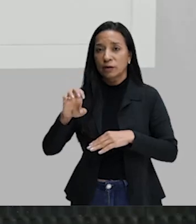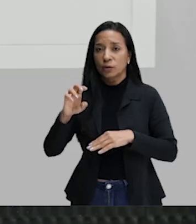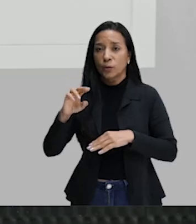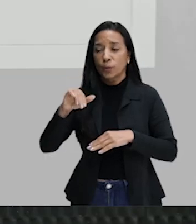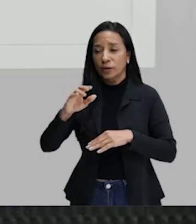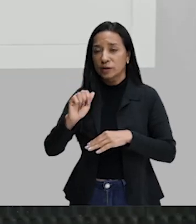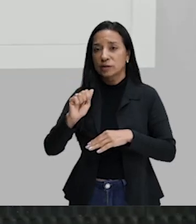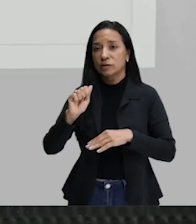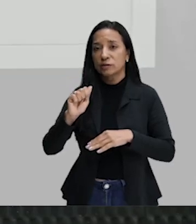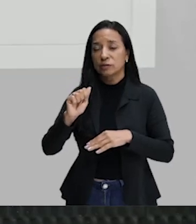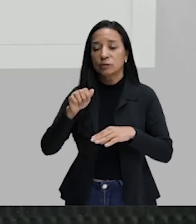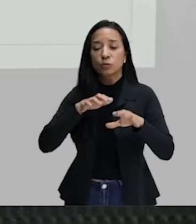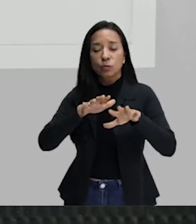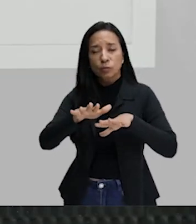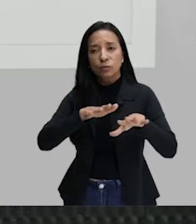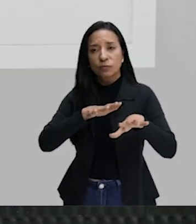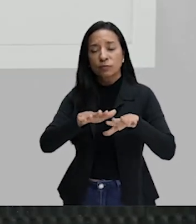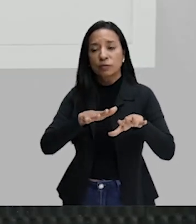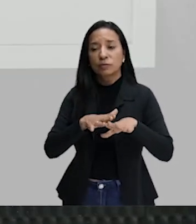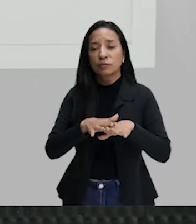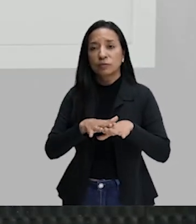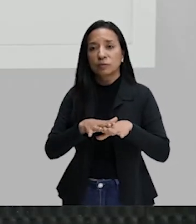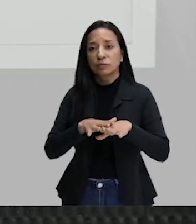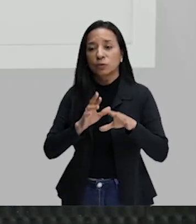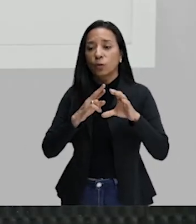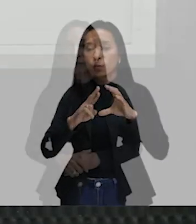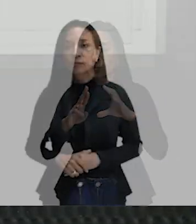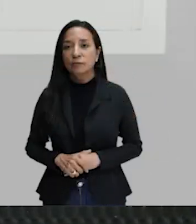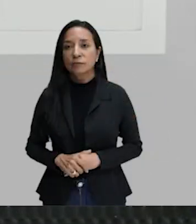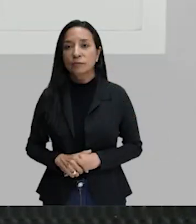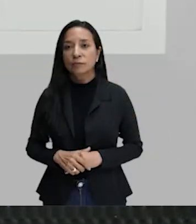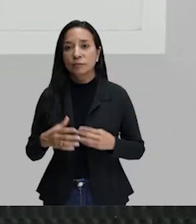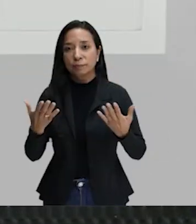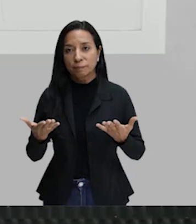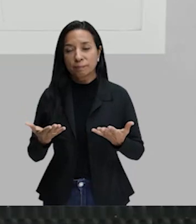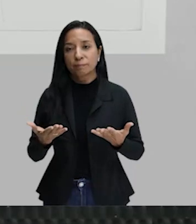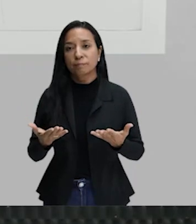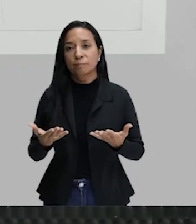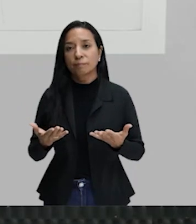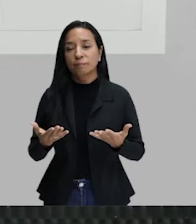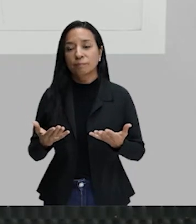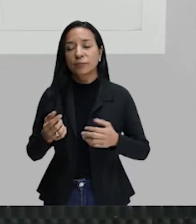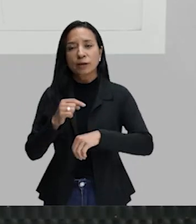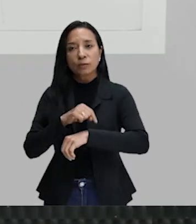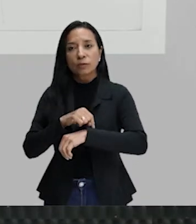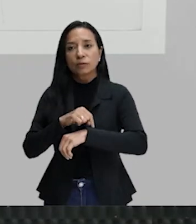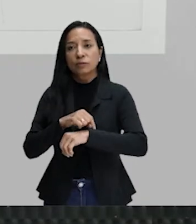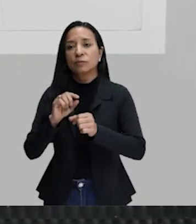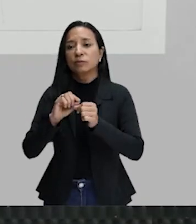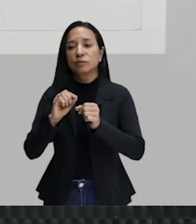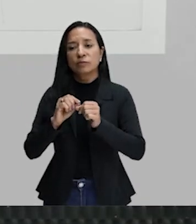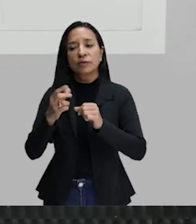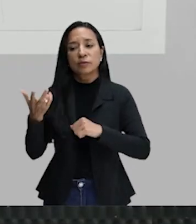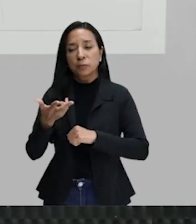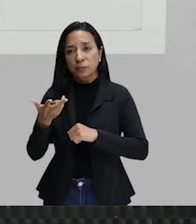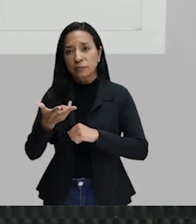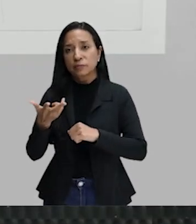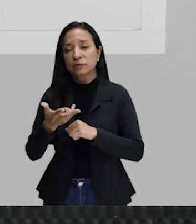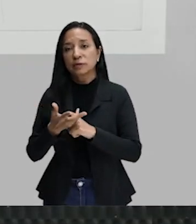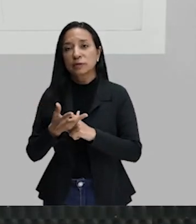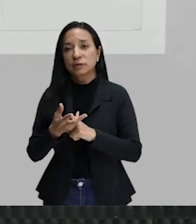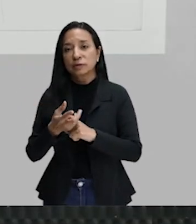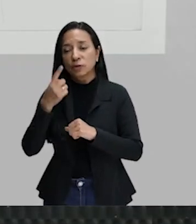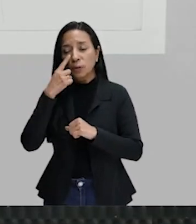Ok? Então, este é o raio. Bom, quanto ao período, nós vamos fazer pela velocidade. Ó.